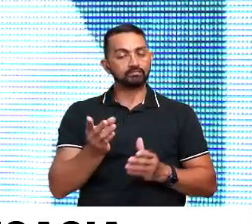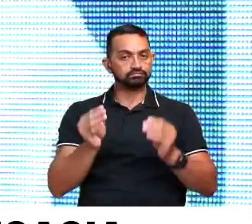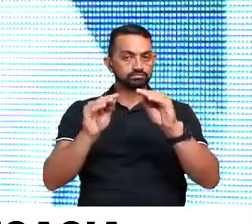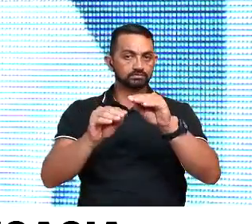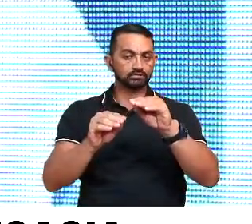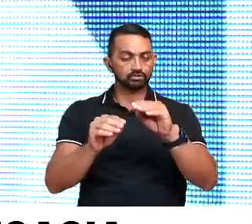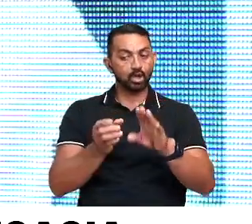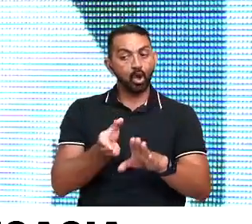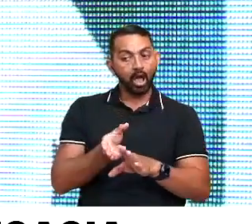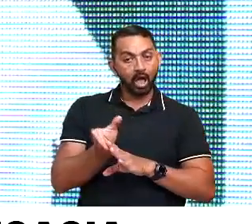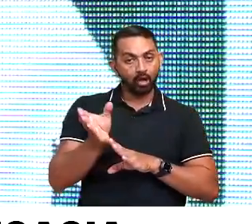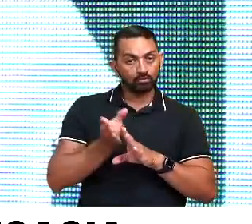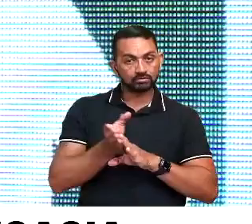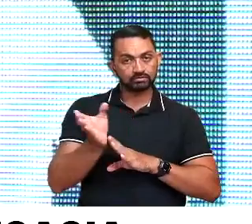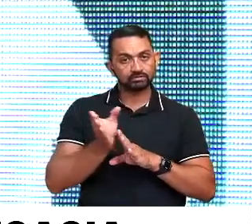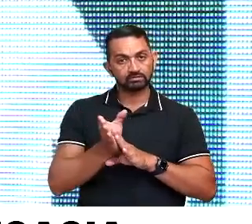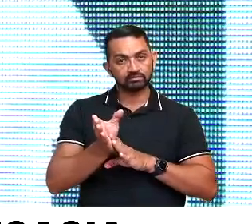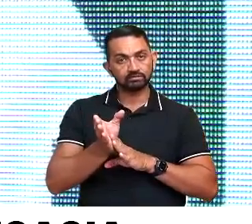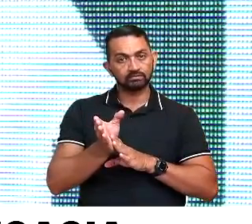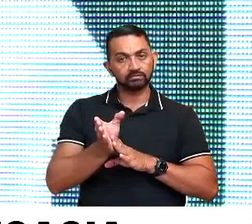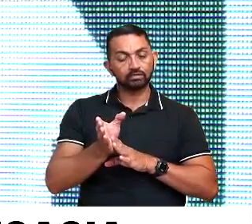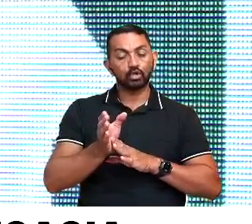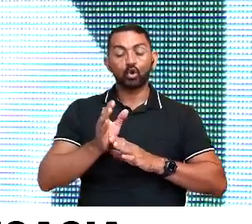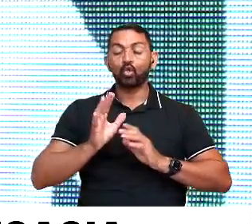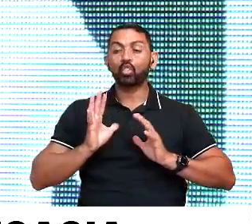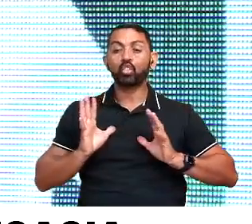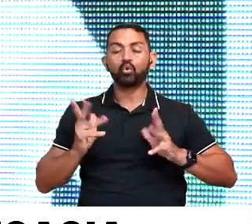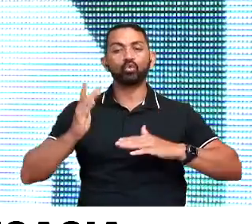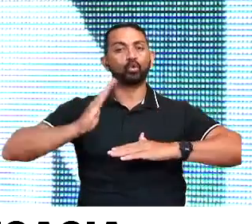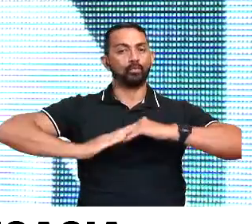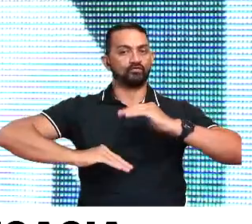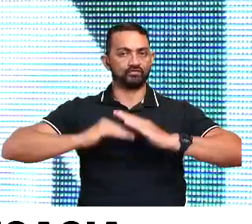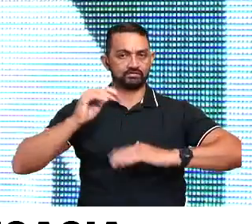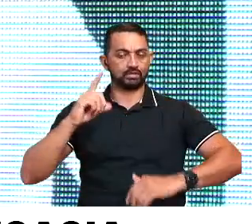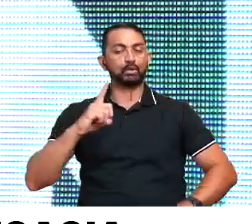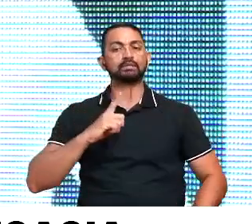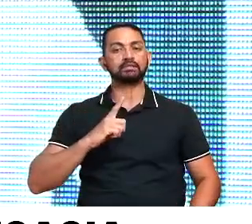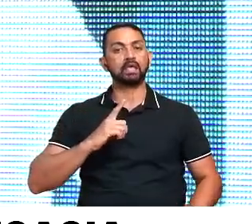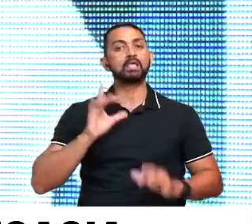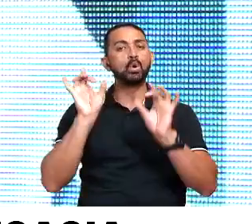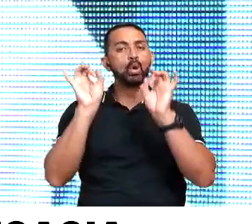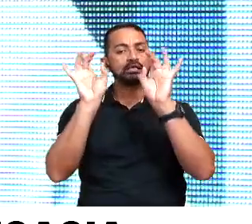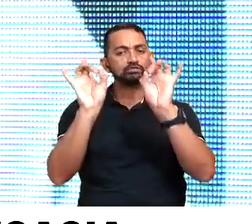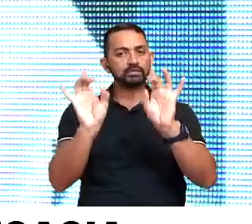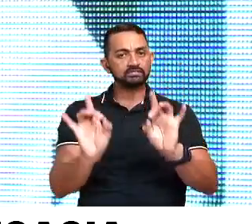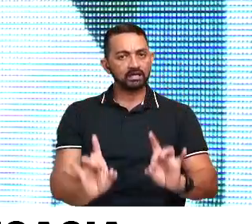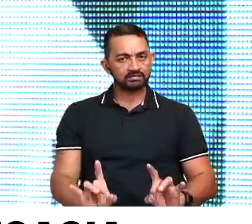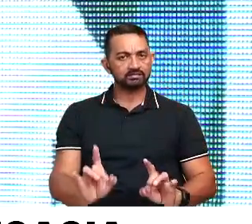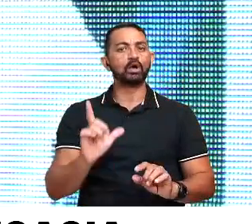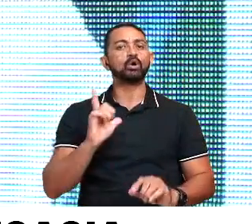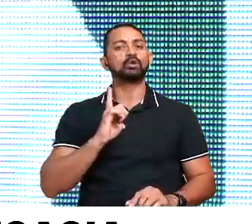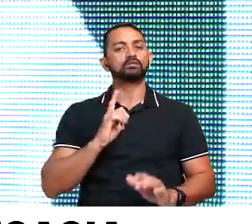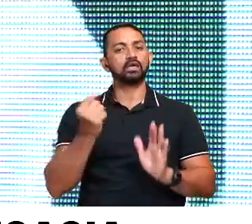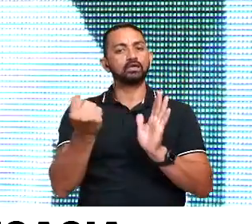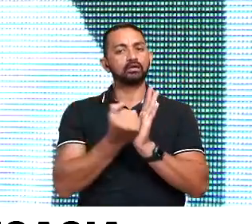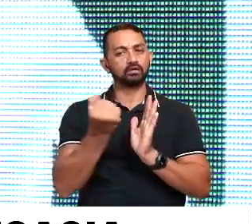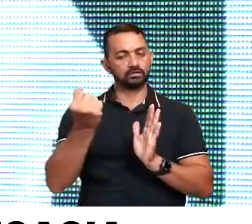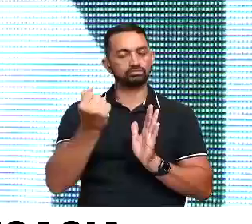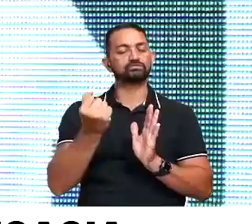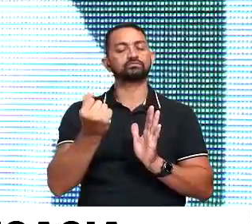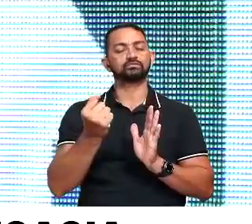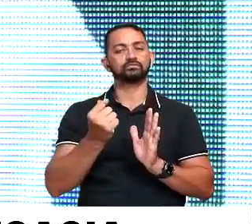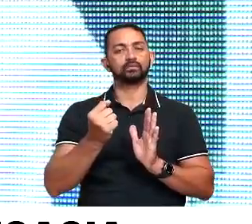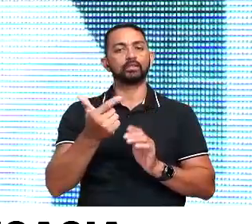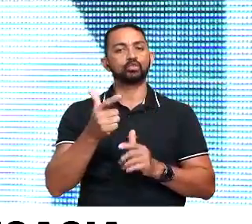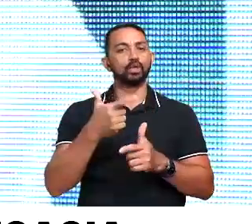deixa aqui sempre essa orientação de que em todas as profissões e procure aí se especializar né tirar os seus